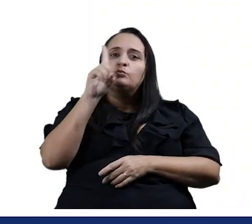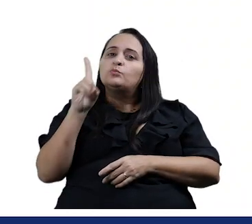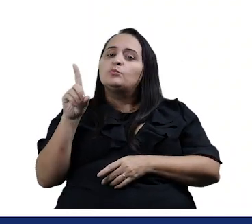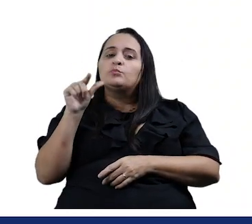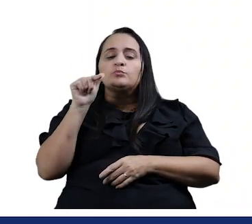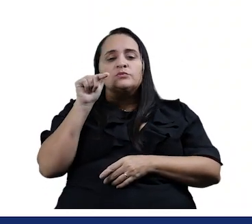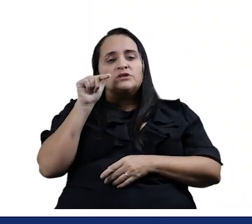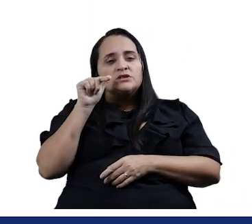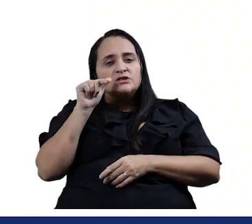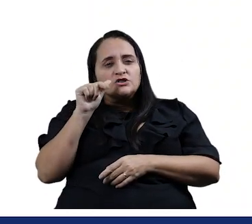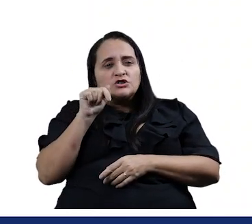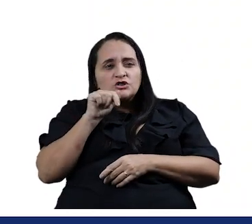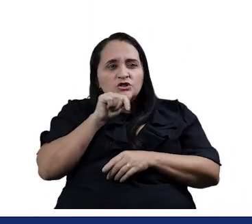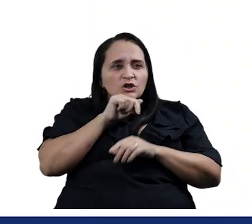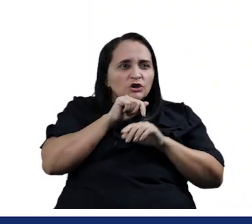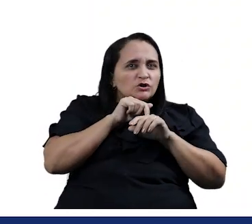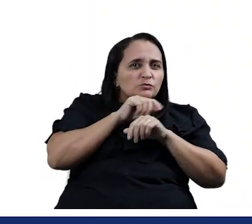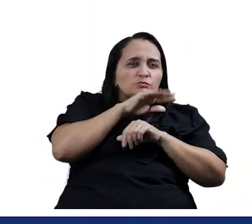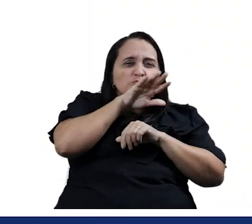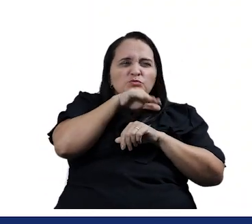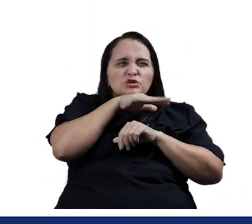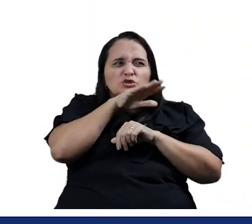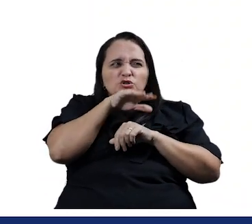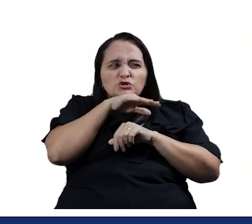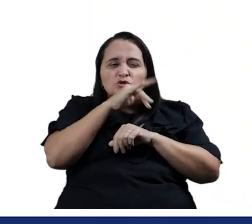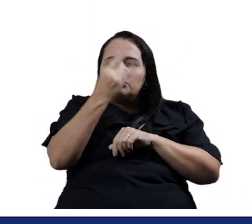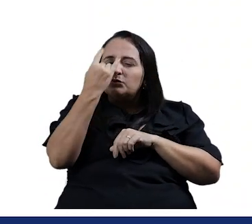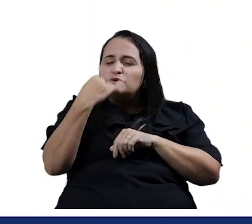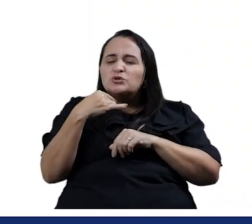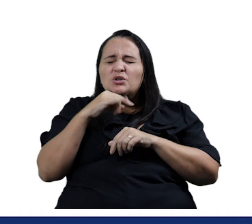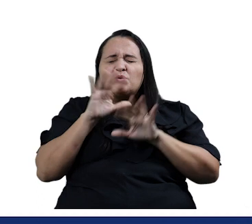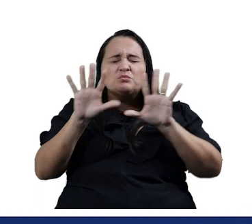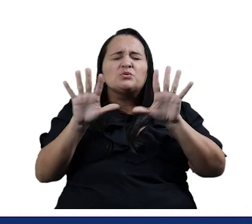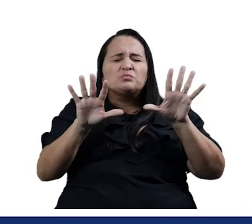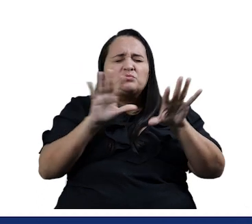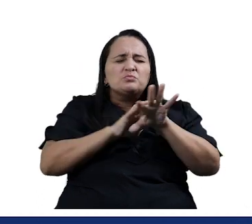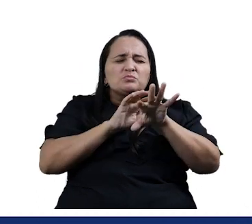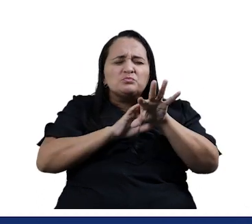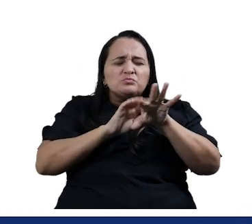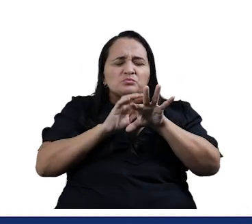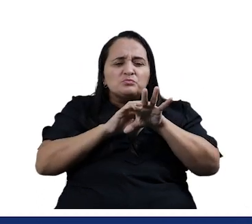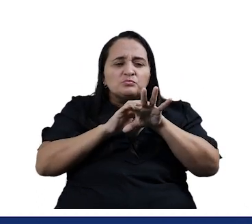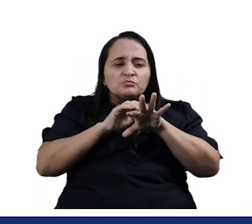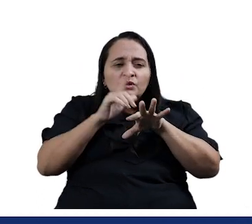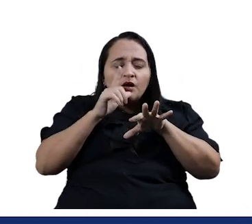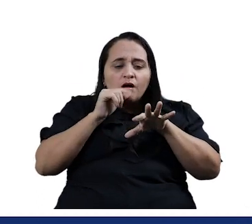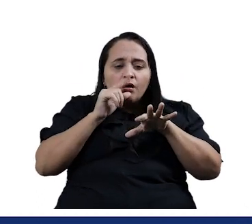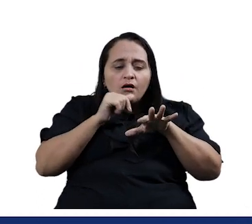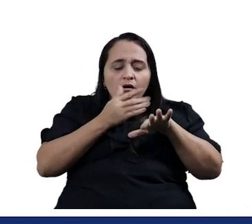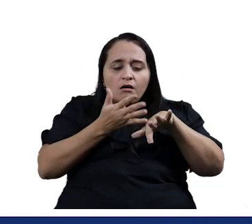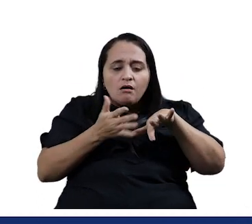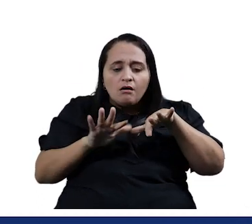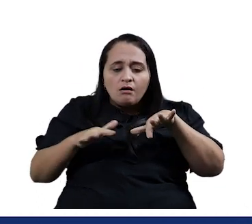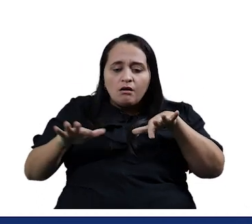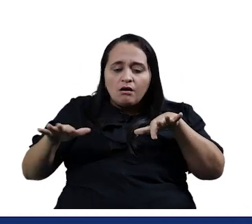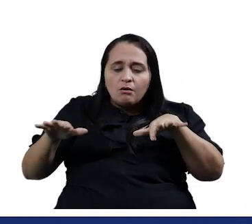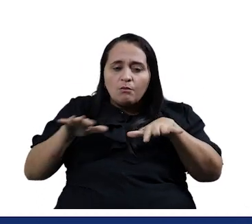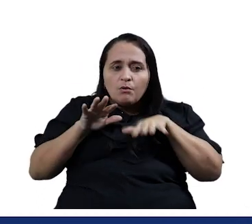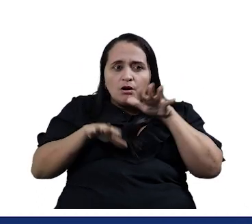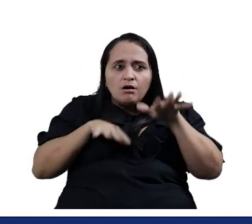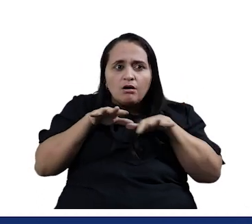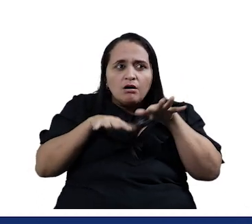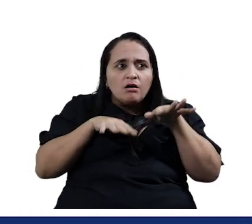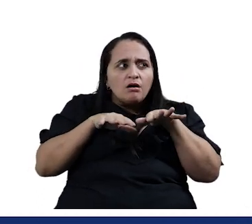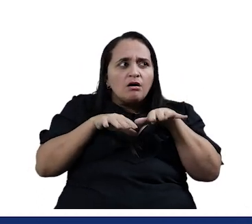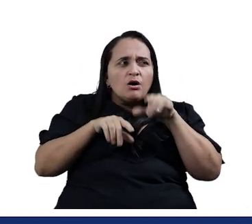dia, 7 camundongos cegos se assustaram ao topar com uma coisa estranha perto da lagoa.